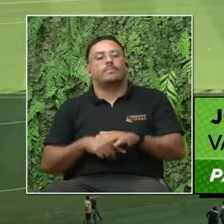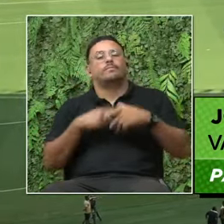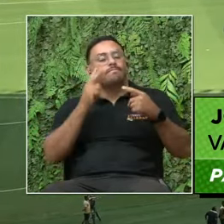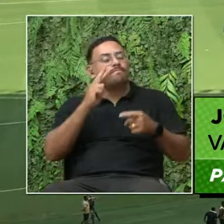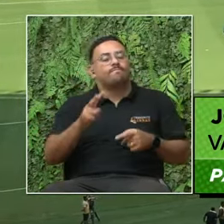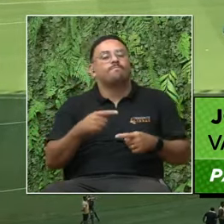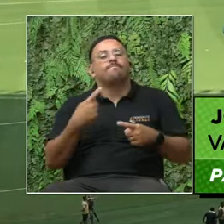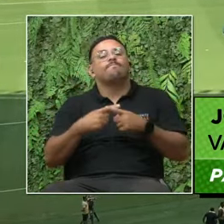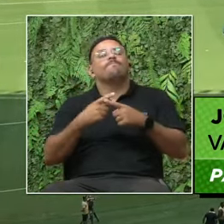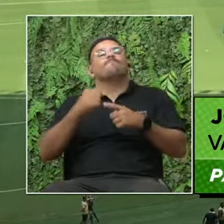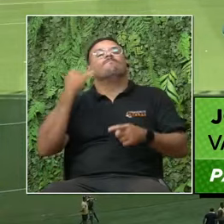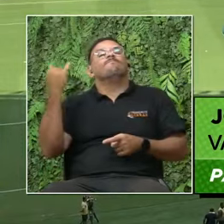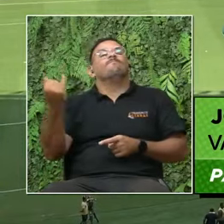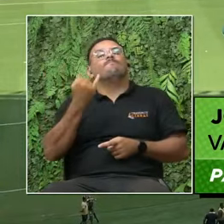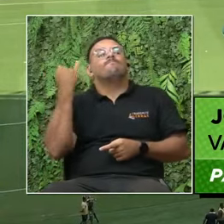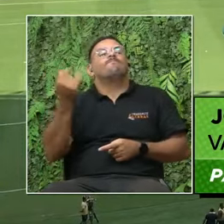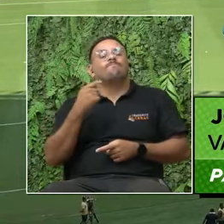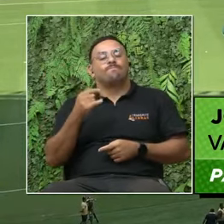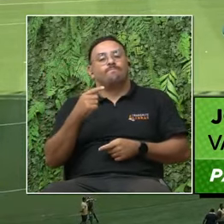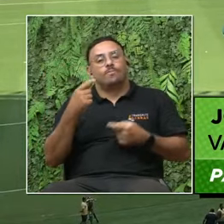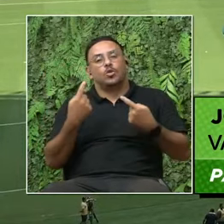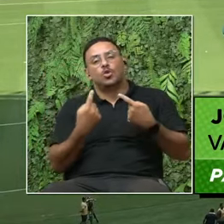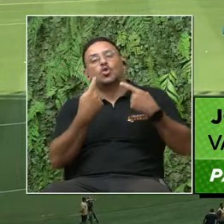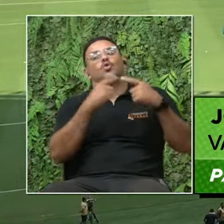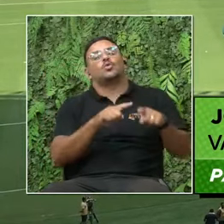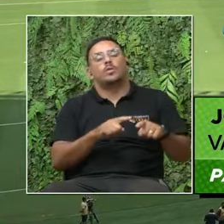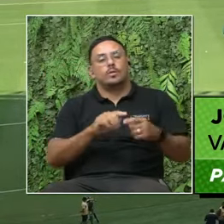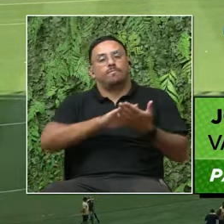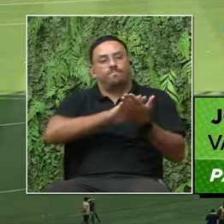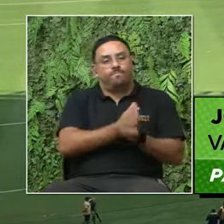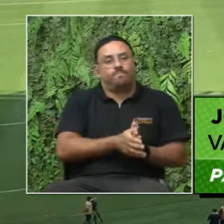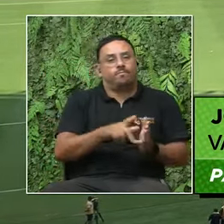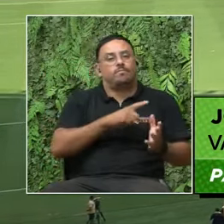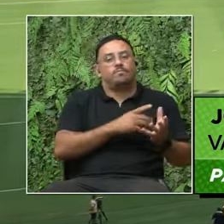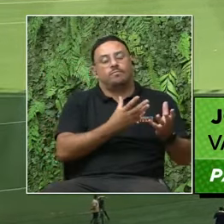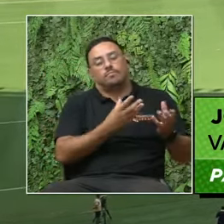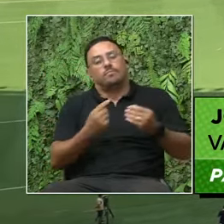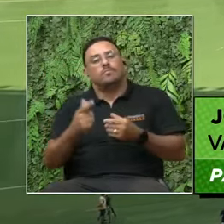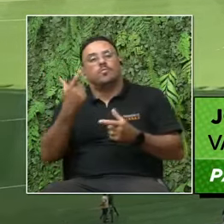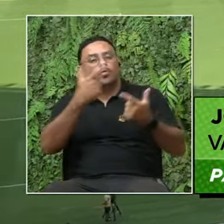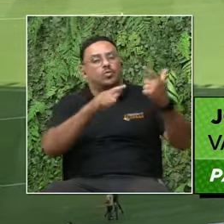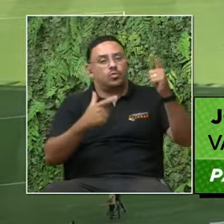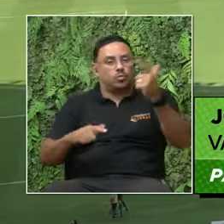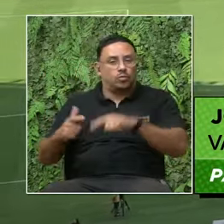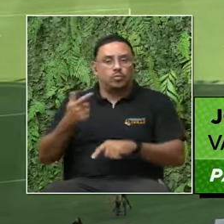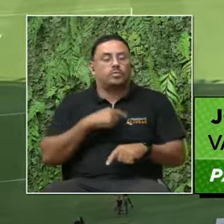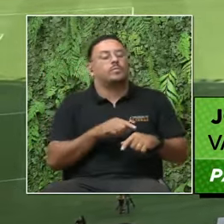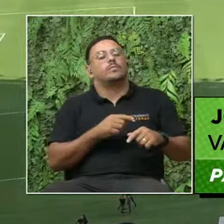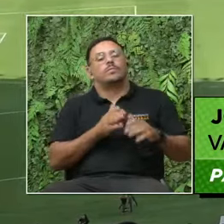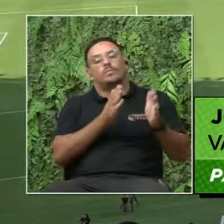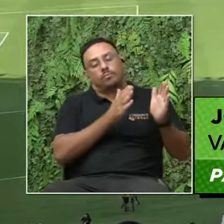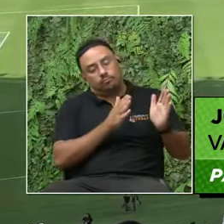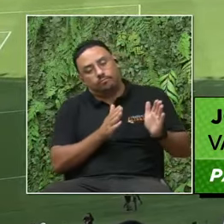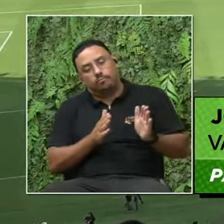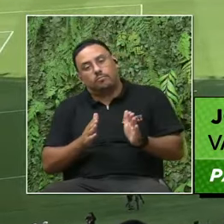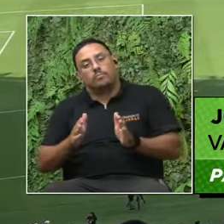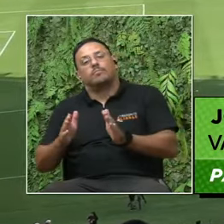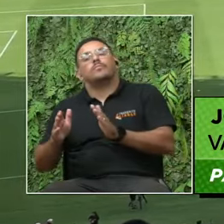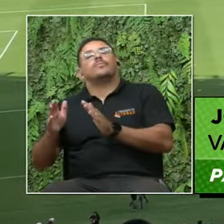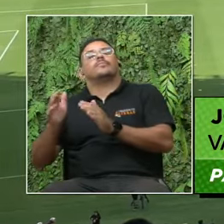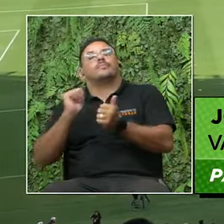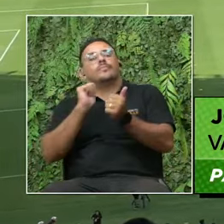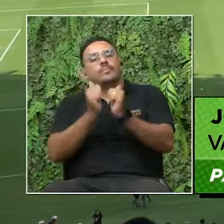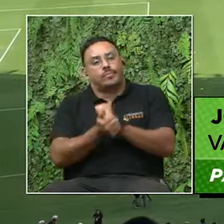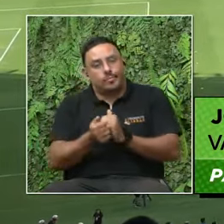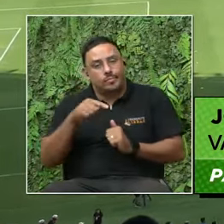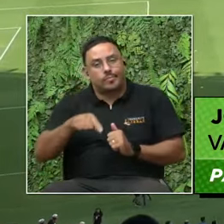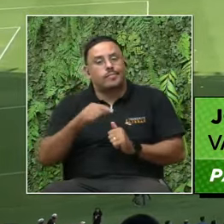seu Bob a importância desse combate ao racismo então teremos muitas outras ações aí no decorrer de todos os jogos aqui